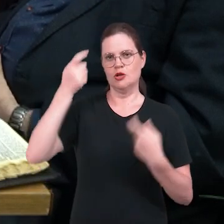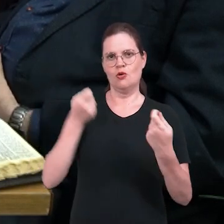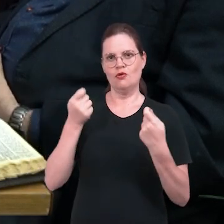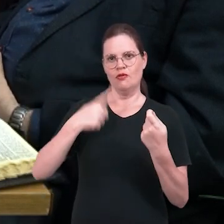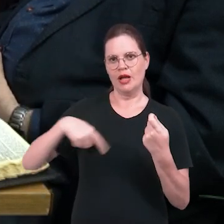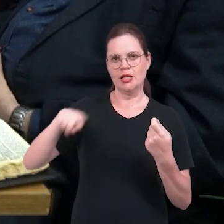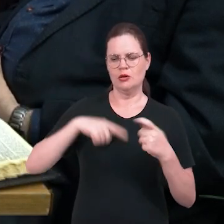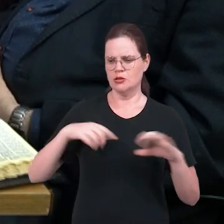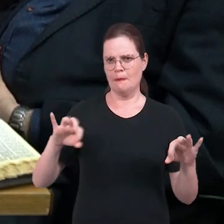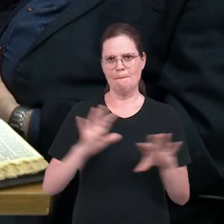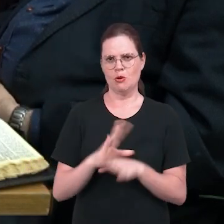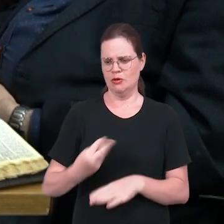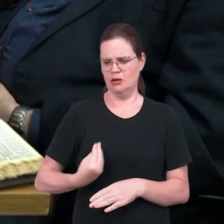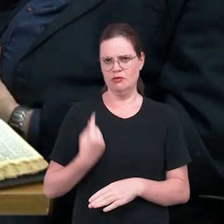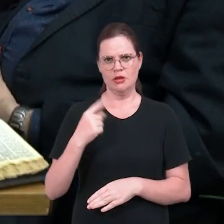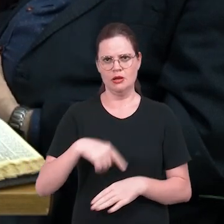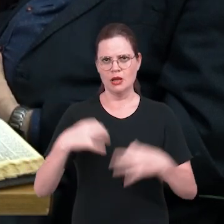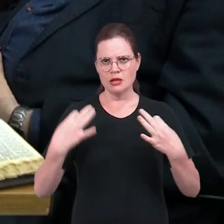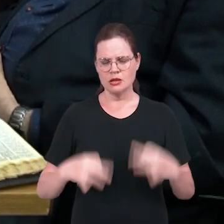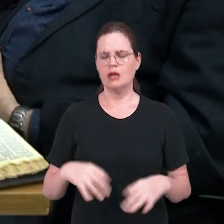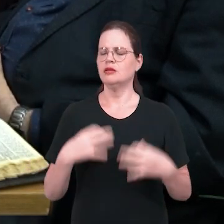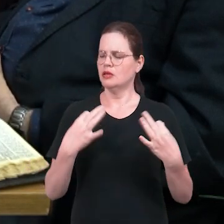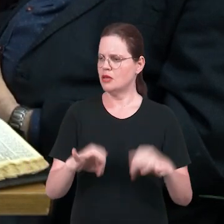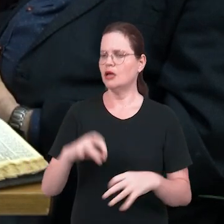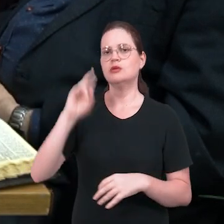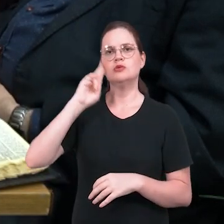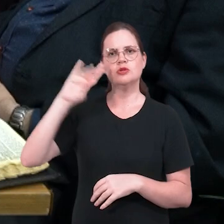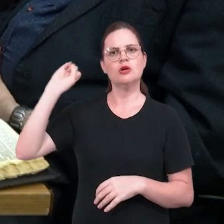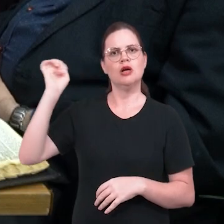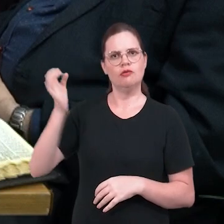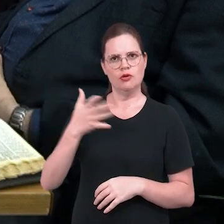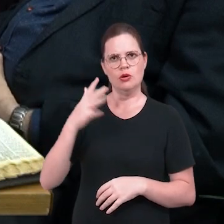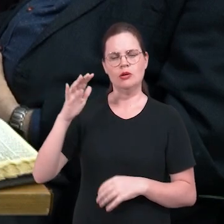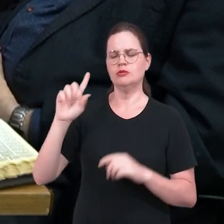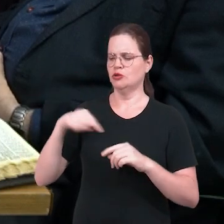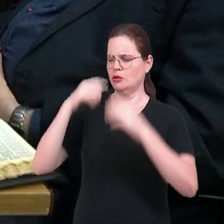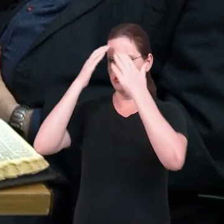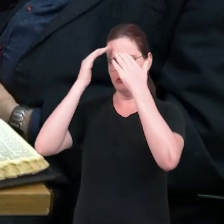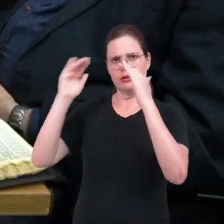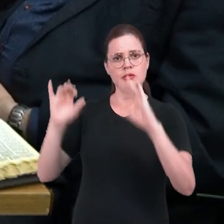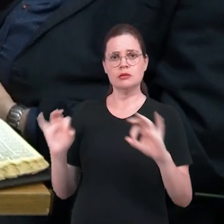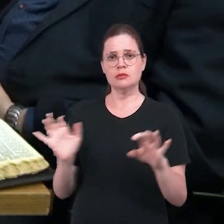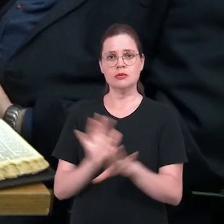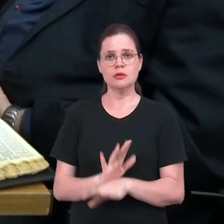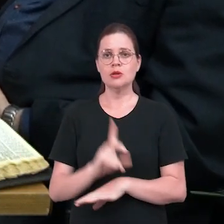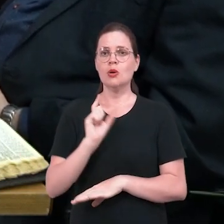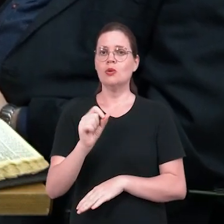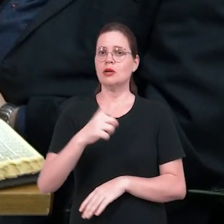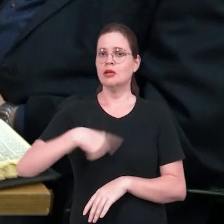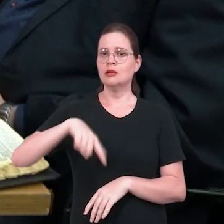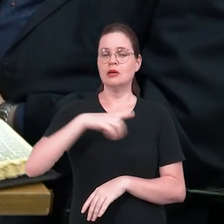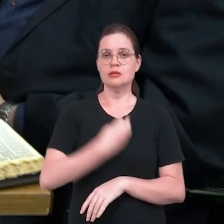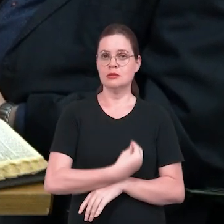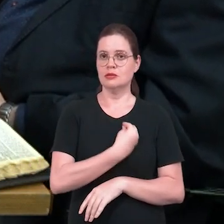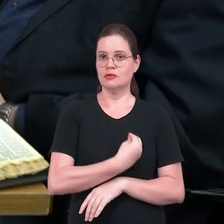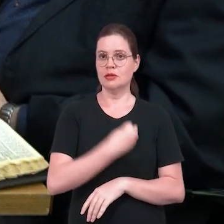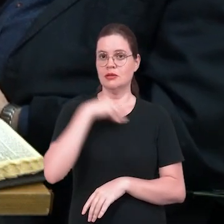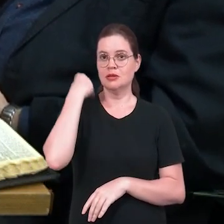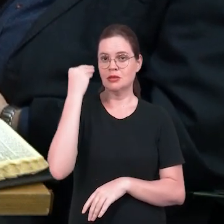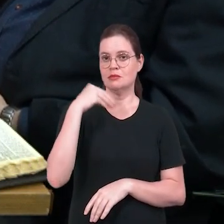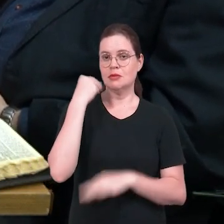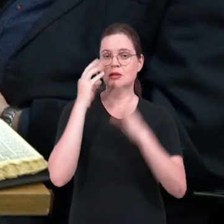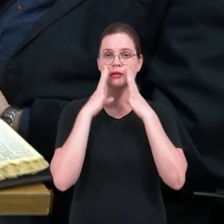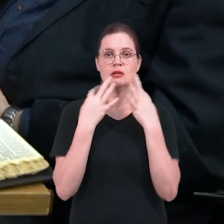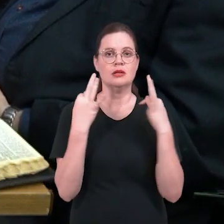É. Isso mesmo. Então está definido, o Senhor mostrou, nós vamos obedecer. E o que é a nossa experiência e o nosso